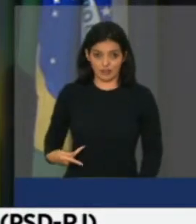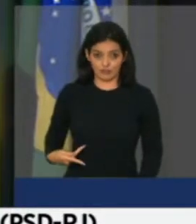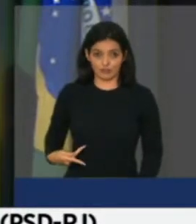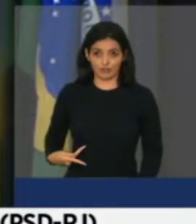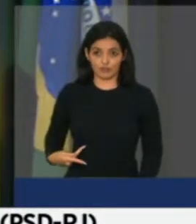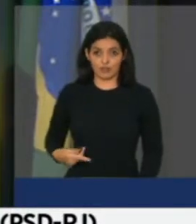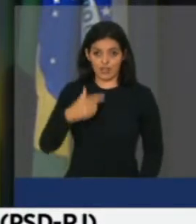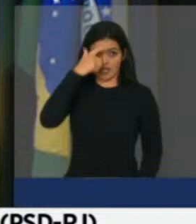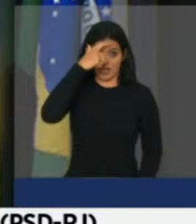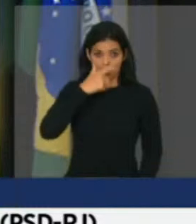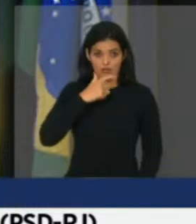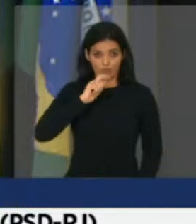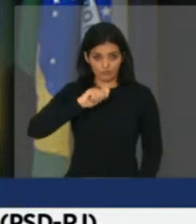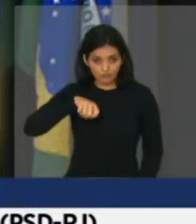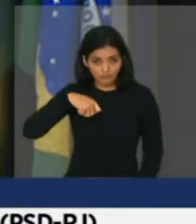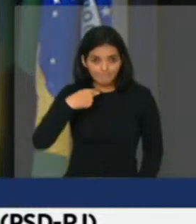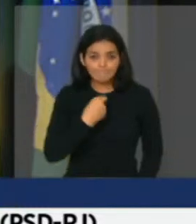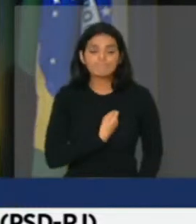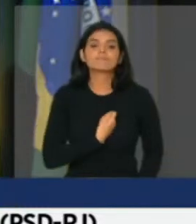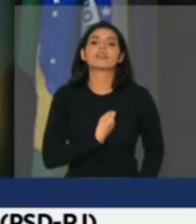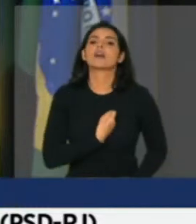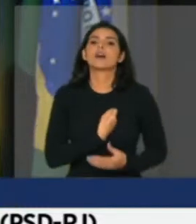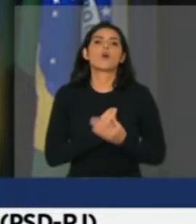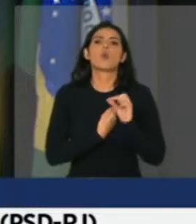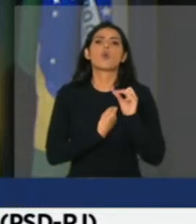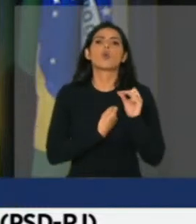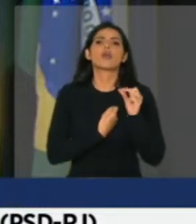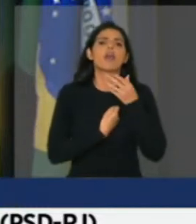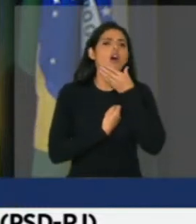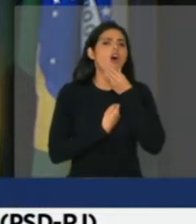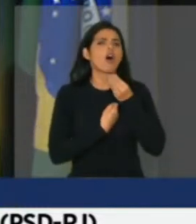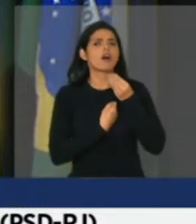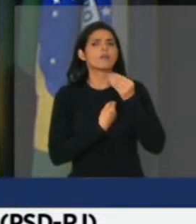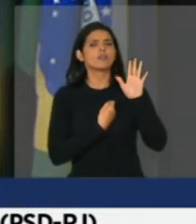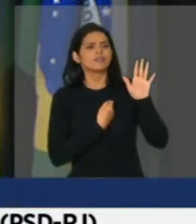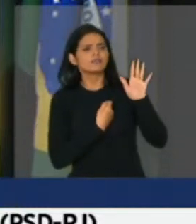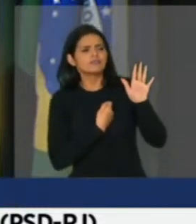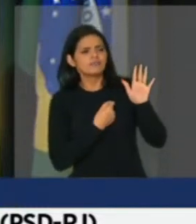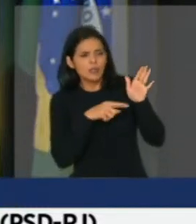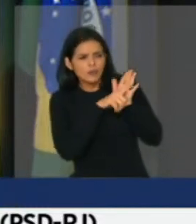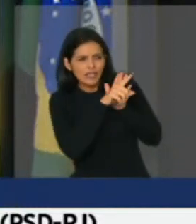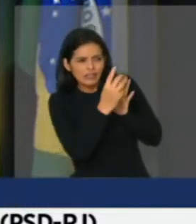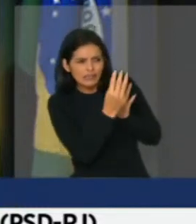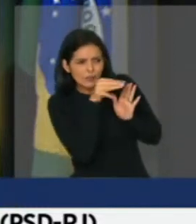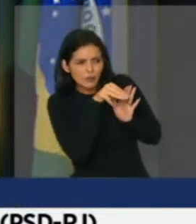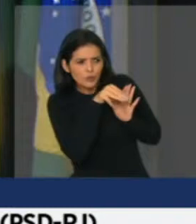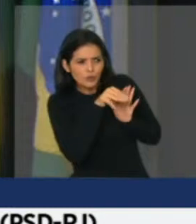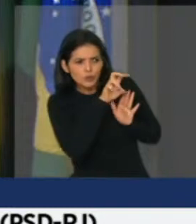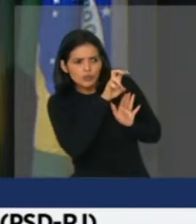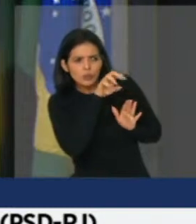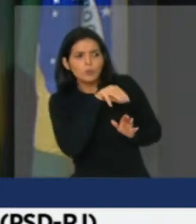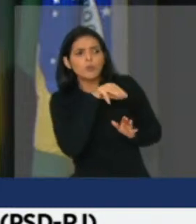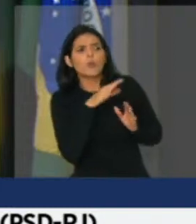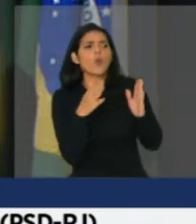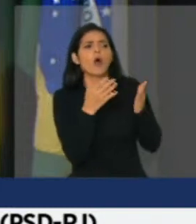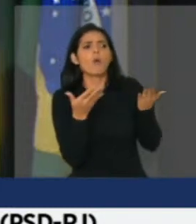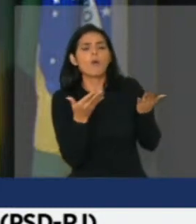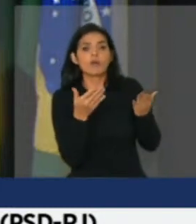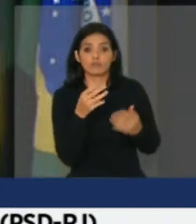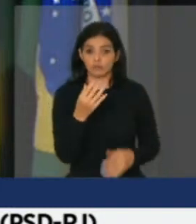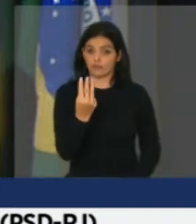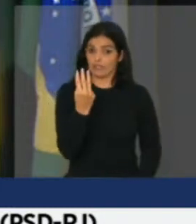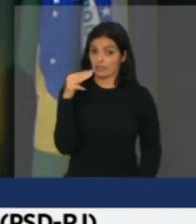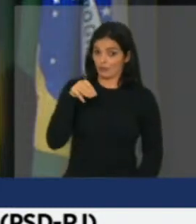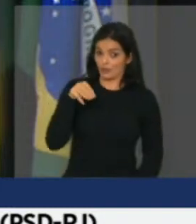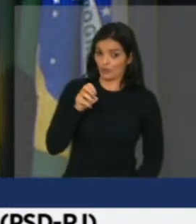eu sou um homem... É só para tirar aqui uma dúvida, são 3 ou 5 minutos? São 3? Eu sou um